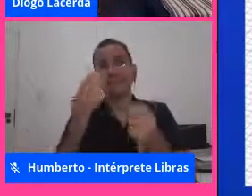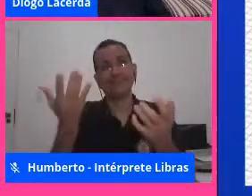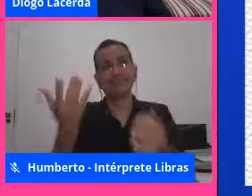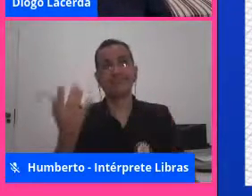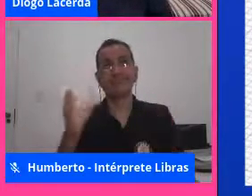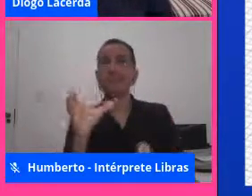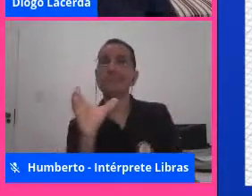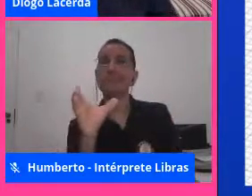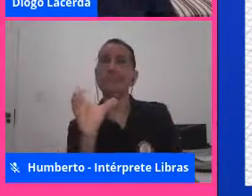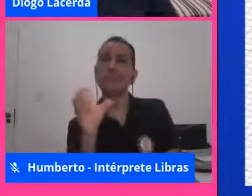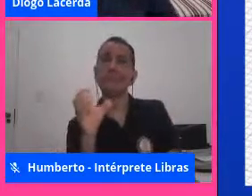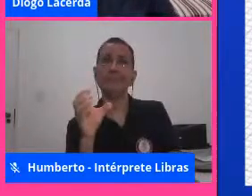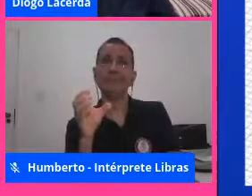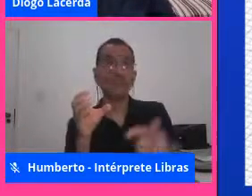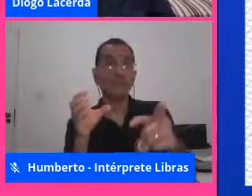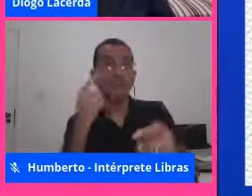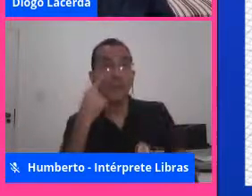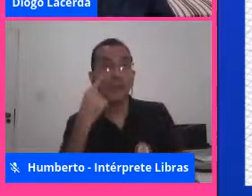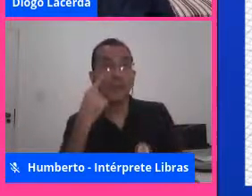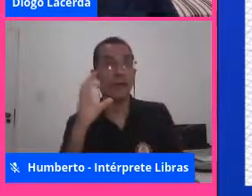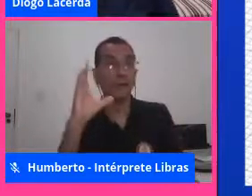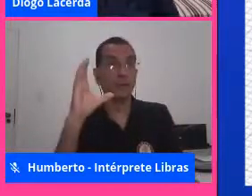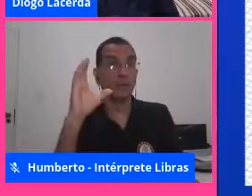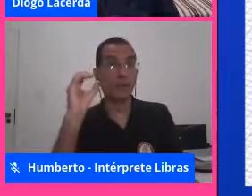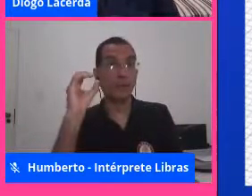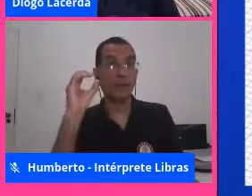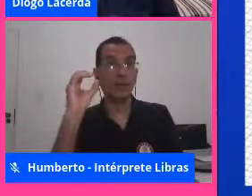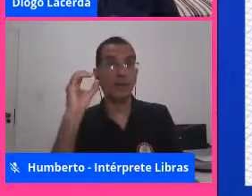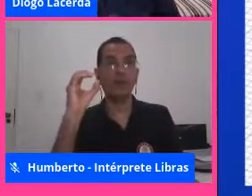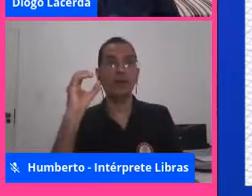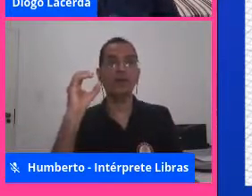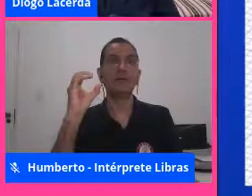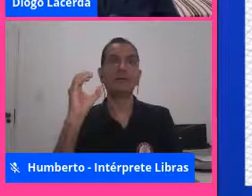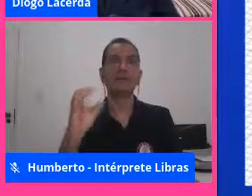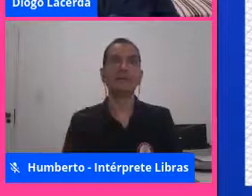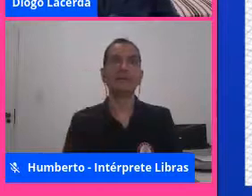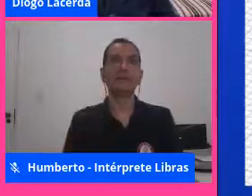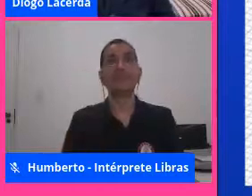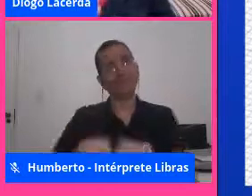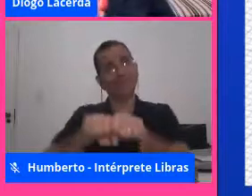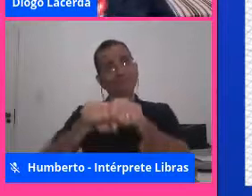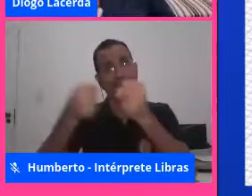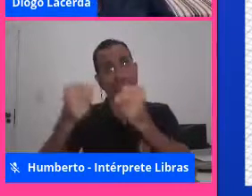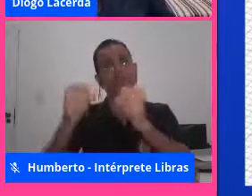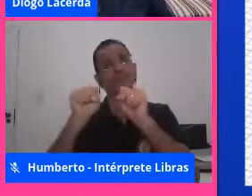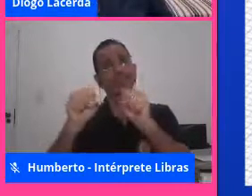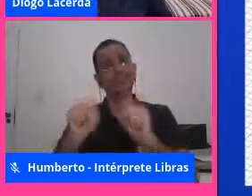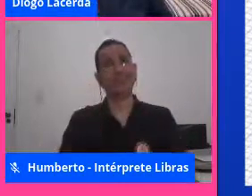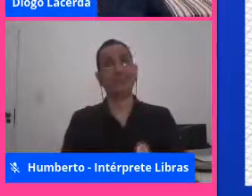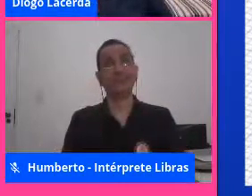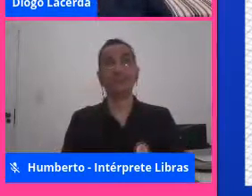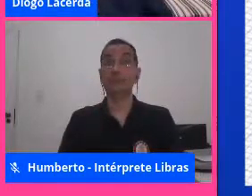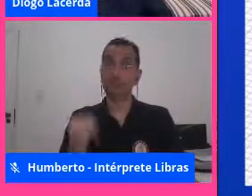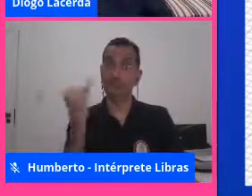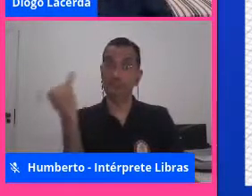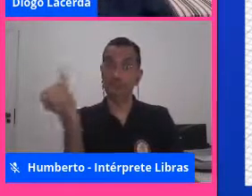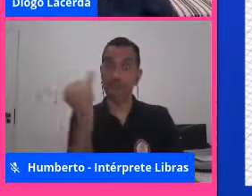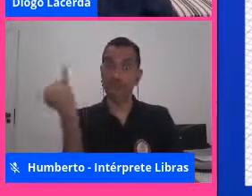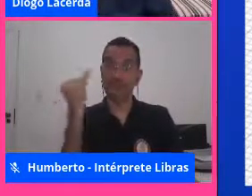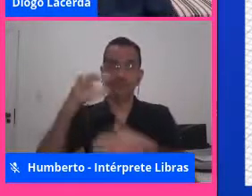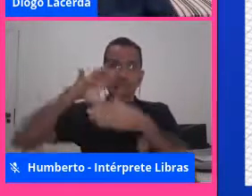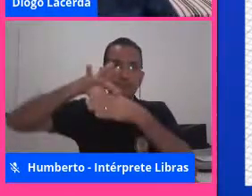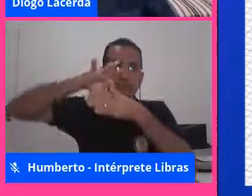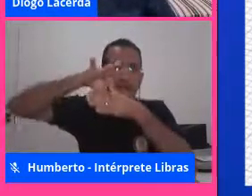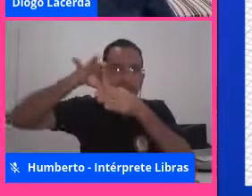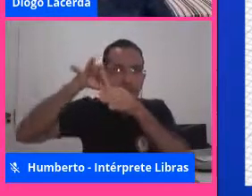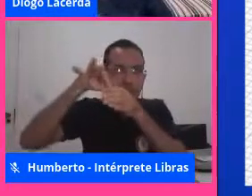copo, como eu estou apertando aqui, ó, vocês podem ver, eu estou apertando o copo, e ele vai quebrar. Por isso que é importante eu ter uma espessura de